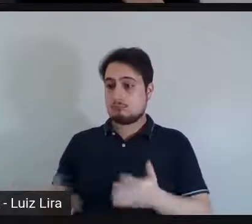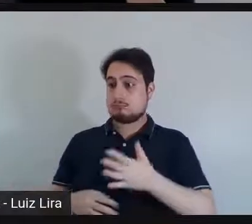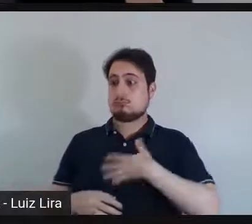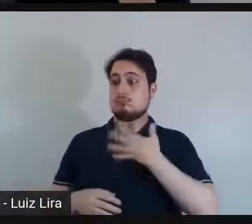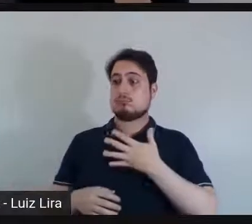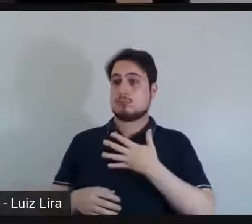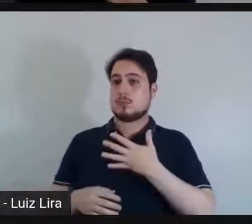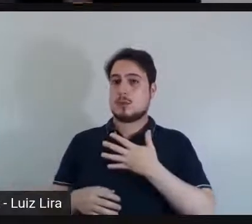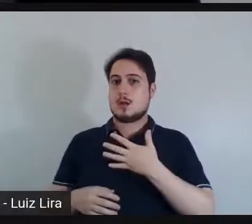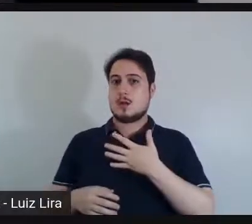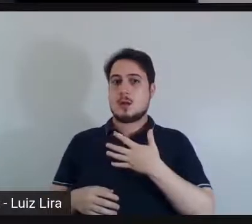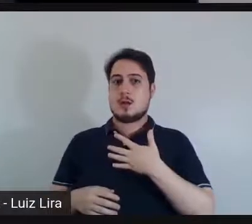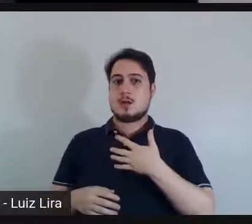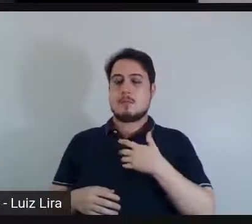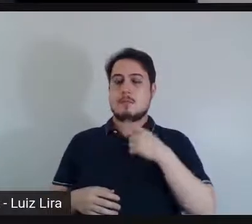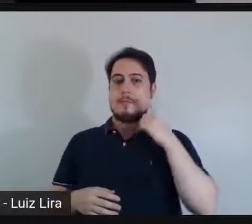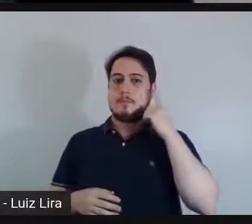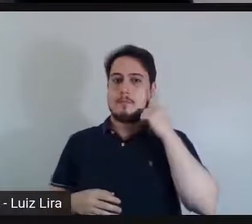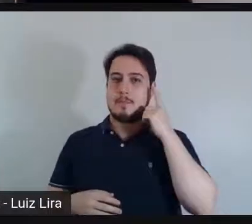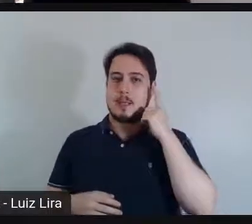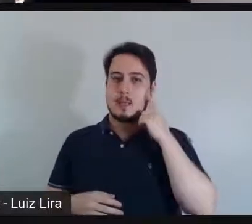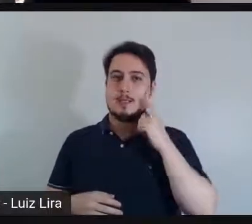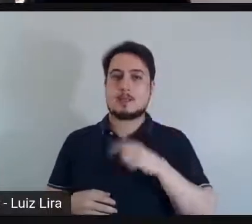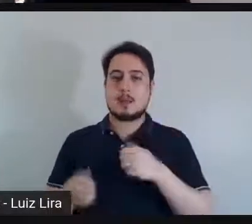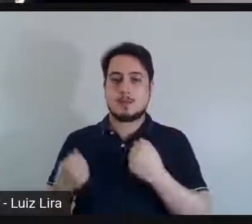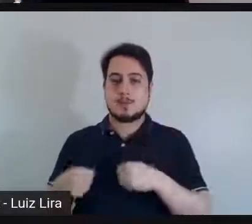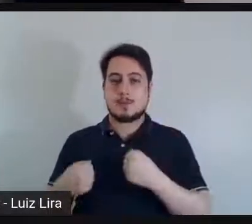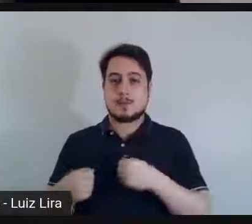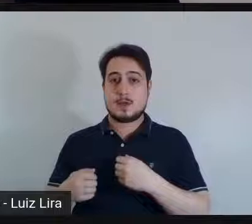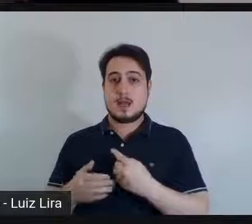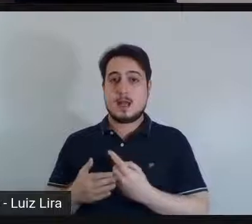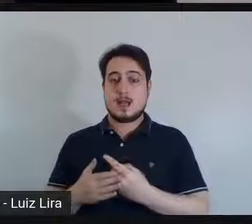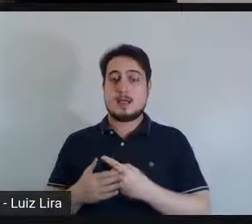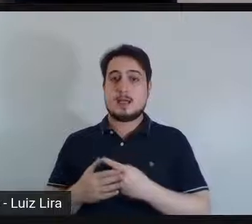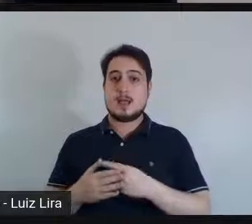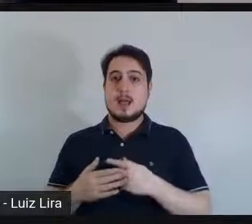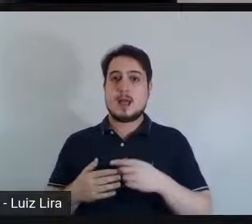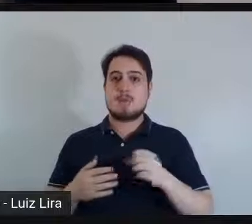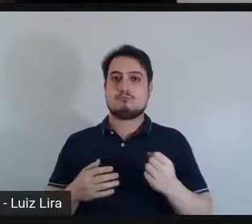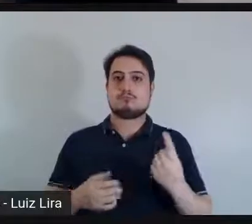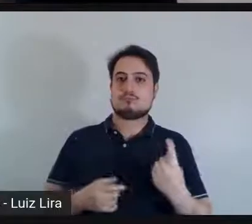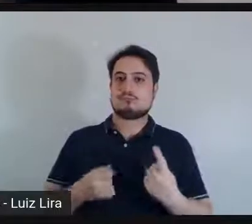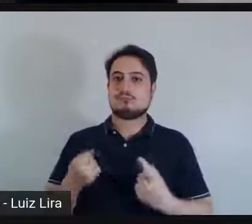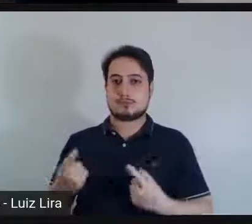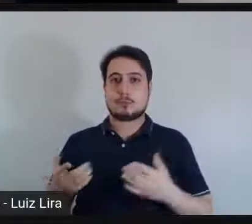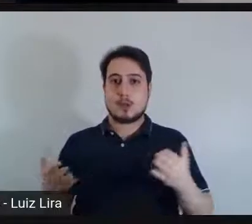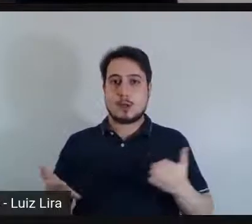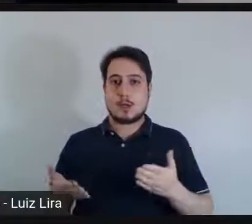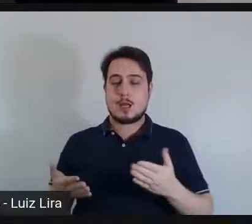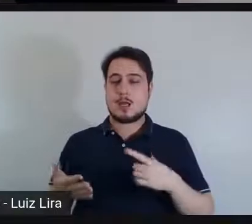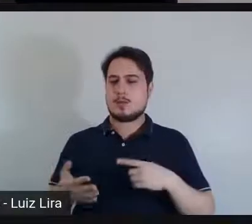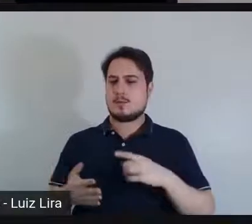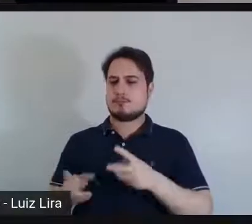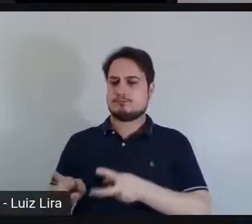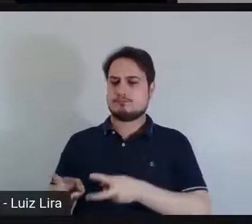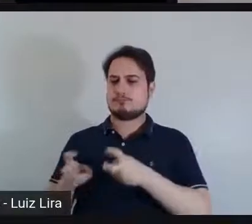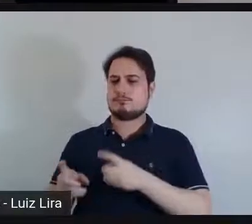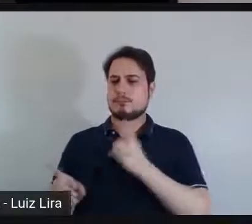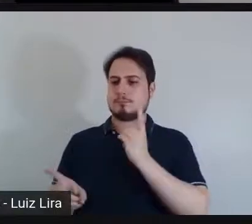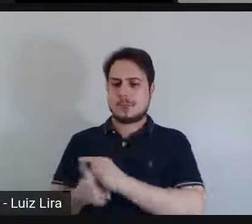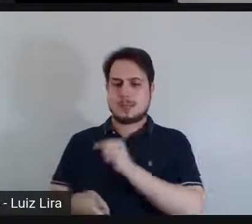em primeiro momento, considerando o estado de exceção que a gente vive, eu não vou considerar um